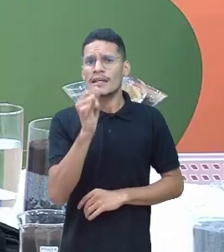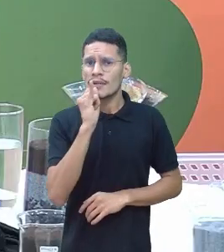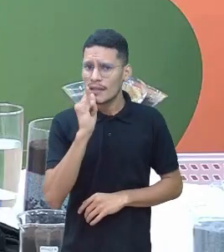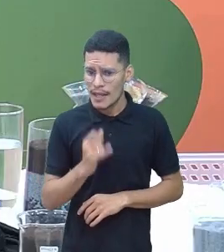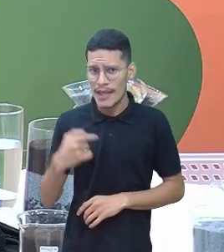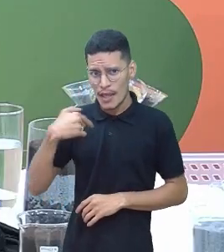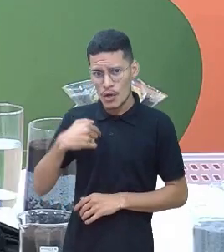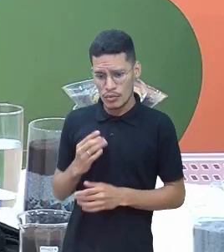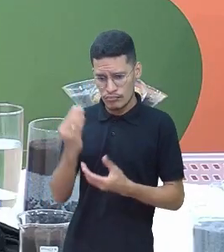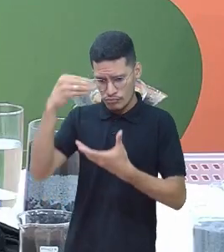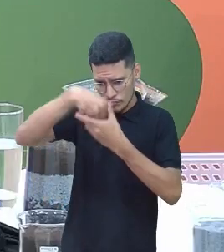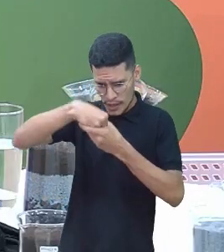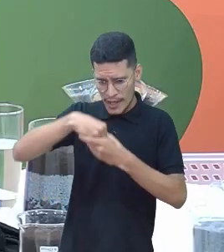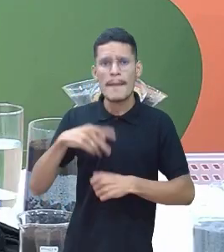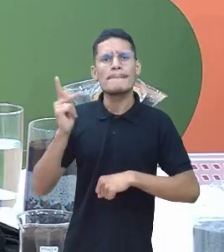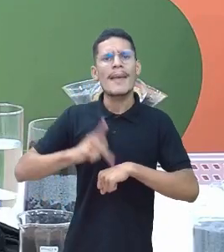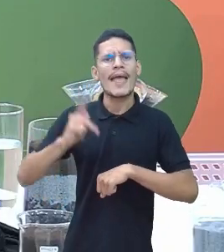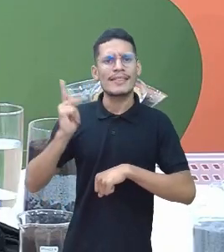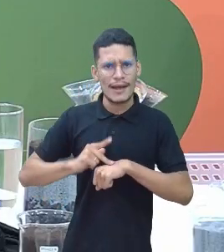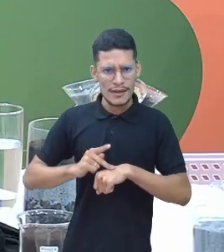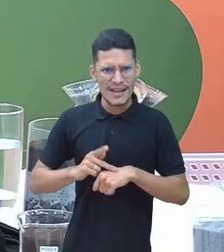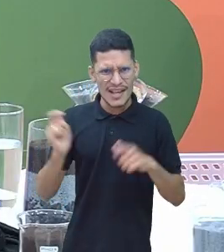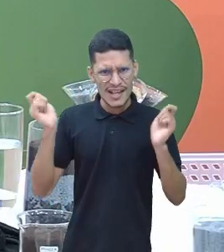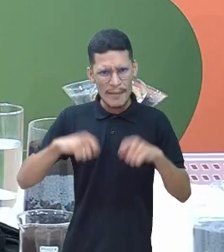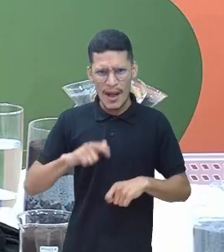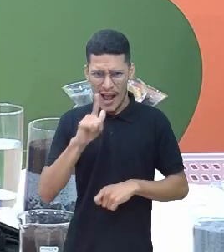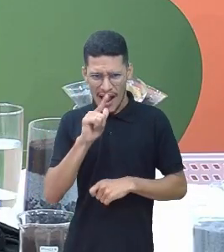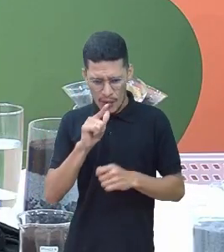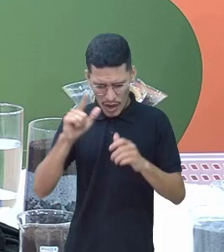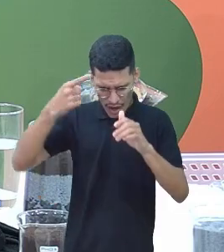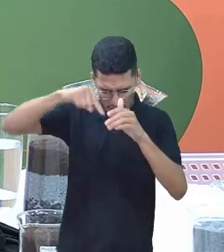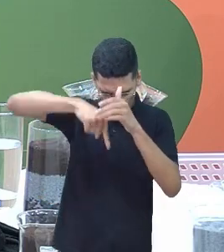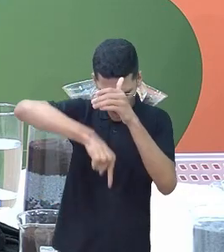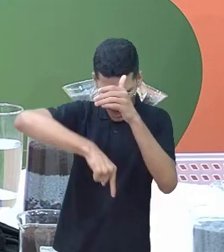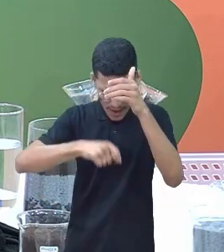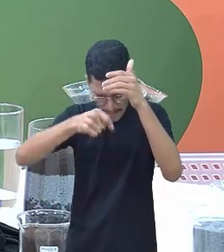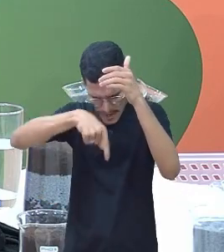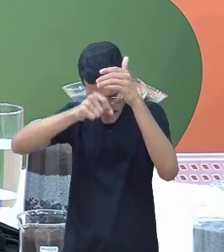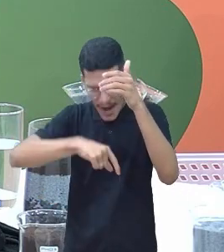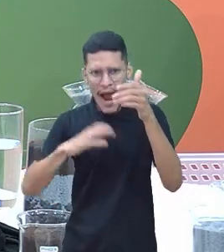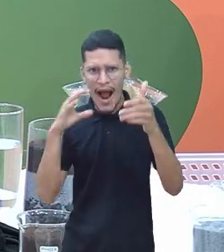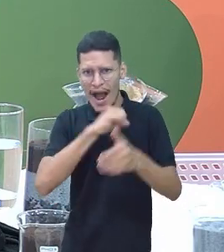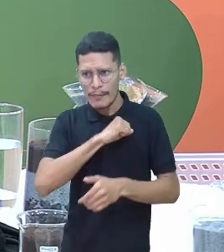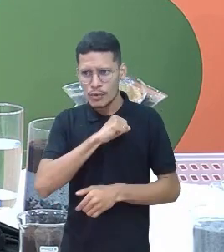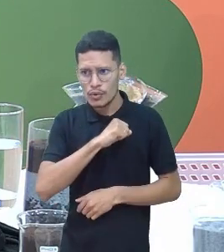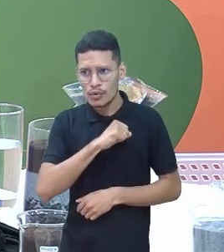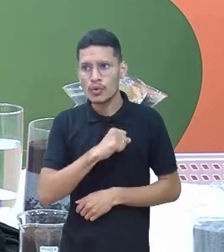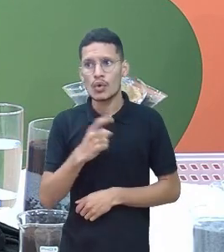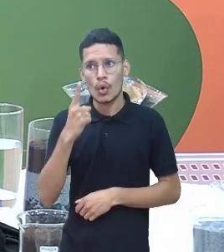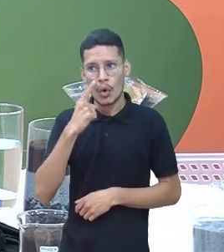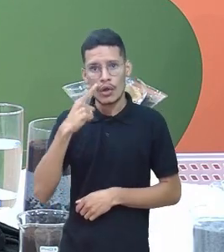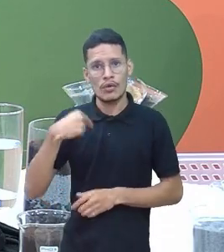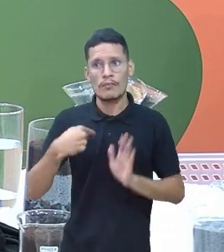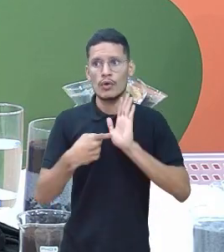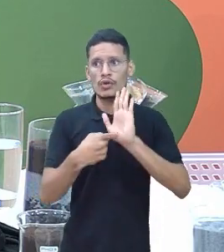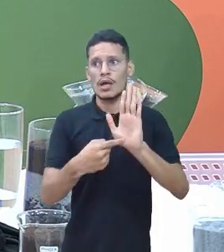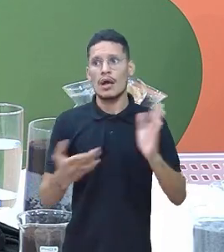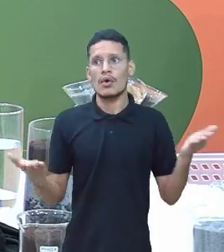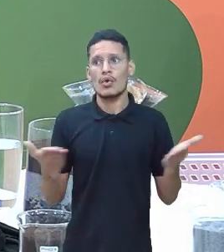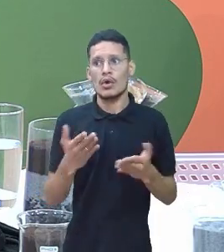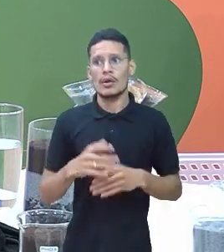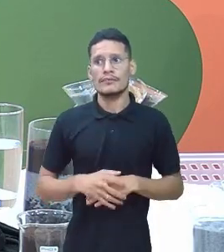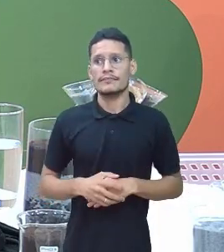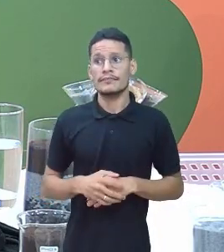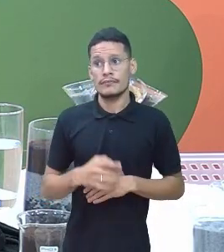água aqui nesse de pedra? Será que a água vai passar rapidinho? Eu aqui já não estou mais com o funil. Eu vou colocar